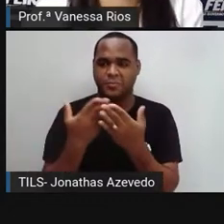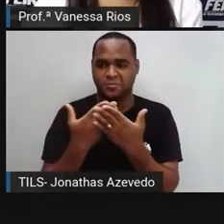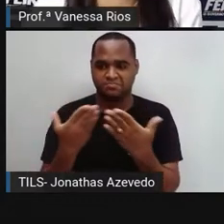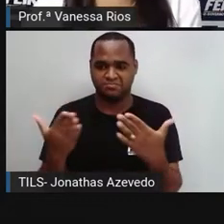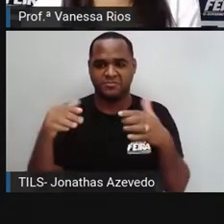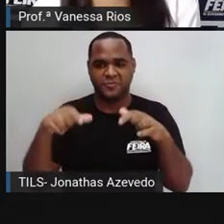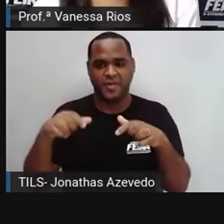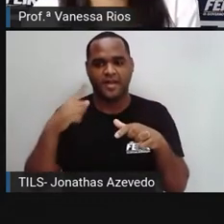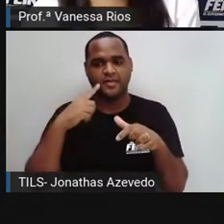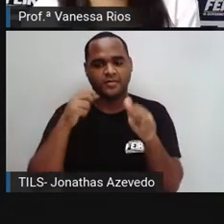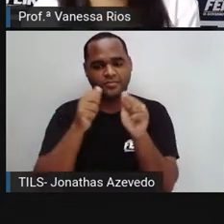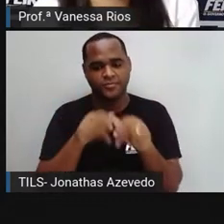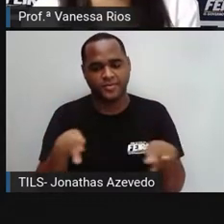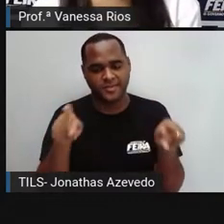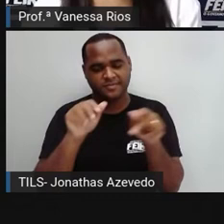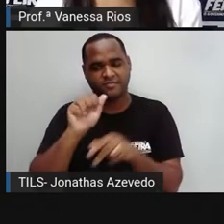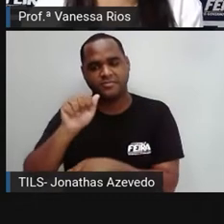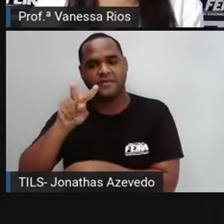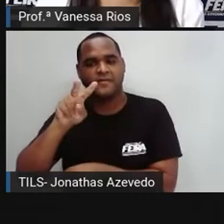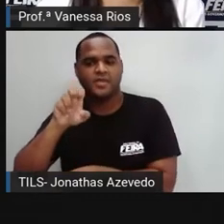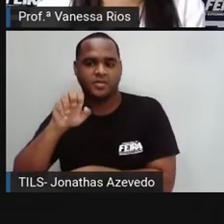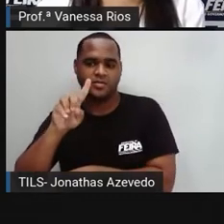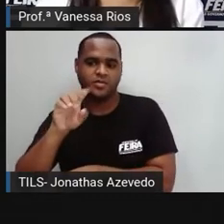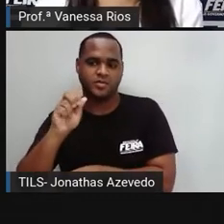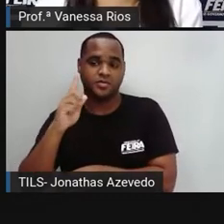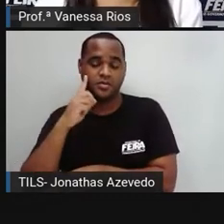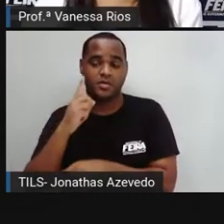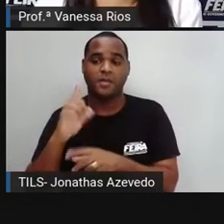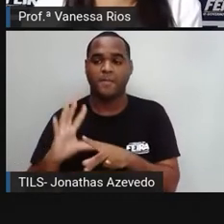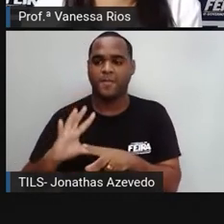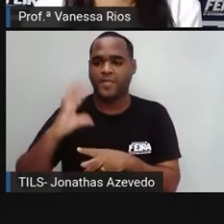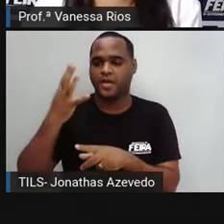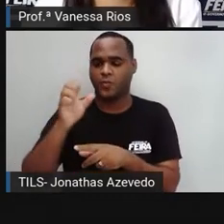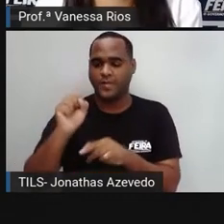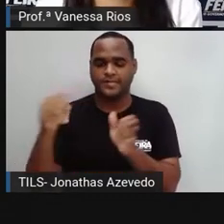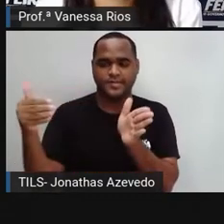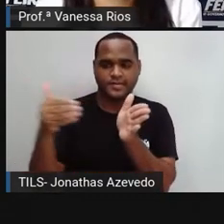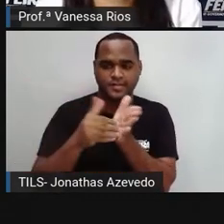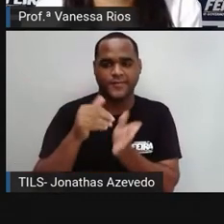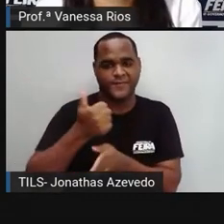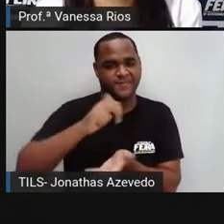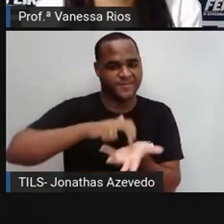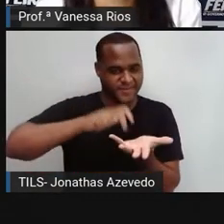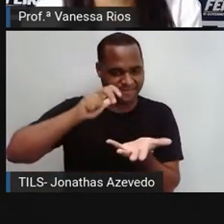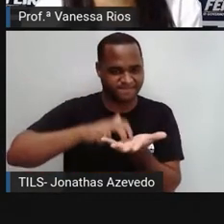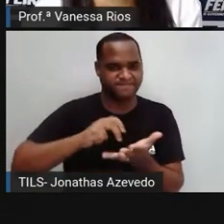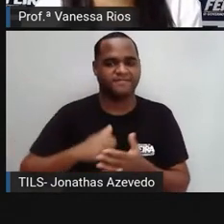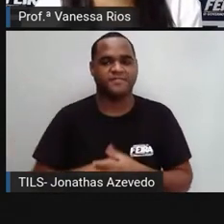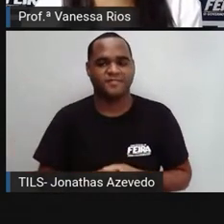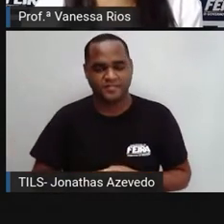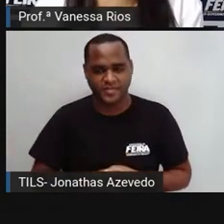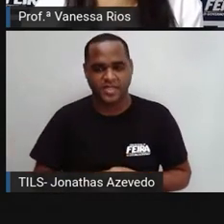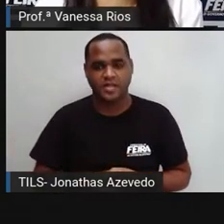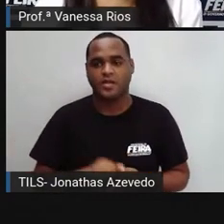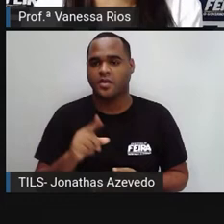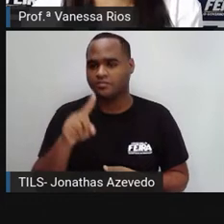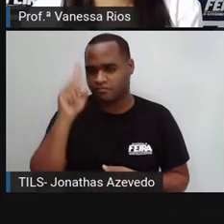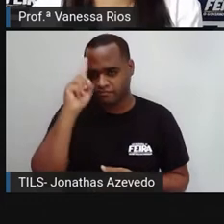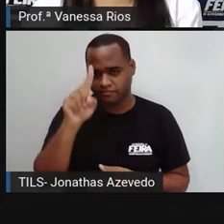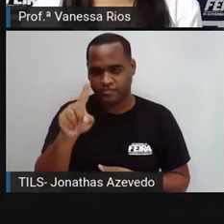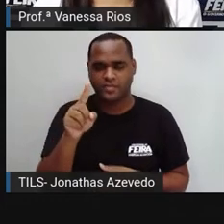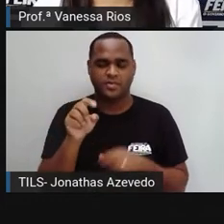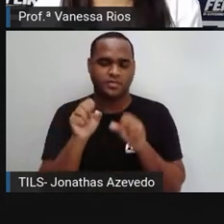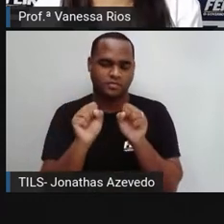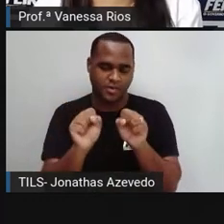Queiroz até o Shopping Avenida, acontece aí das 8 até às 11 horas da manhã, né? E aí, nesse dia,